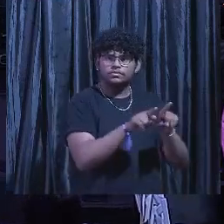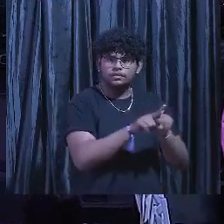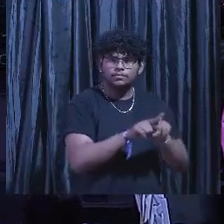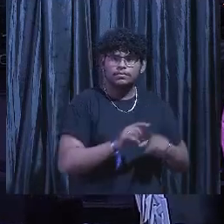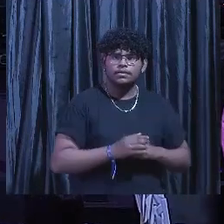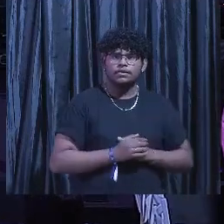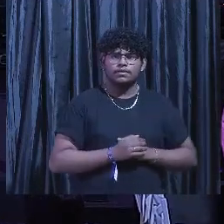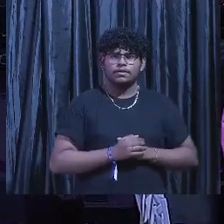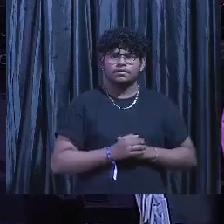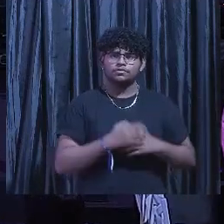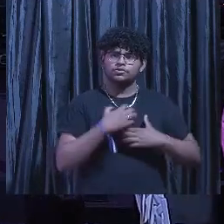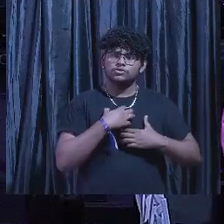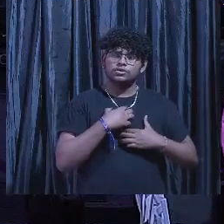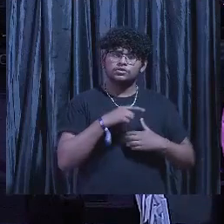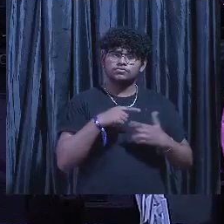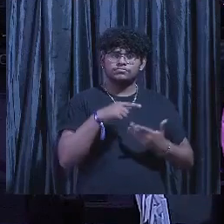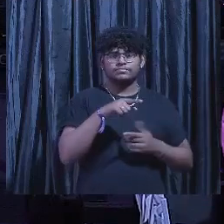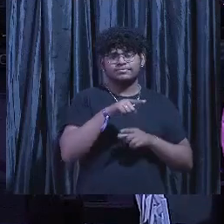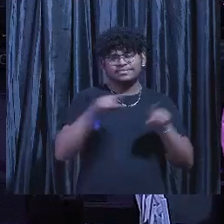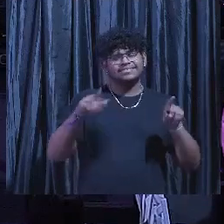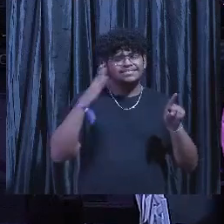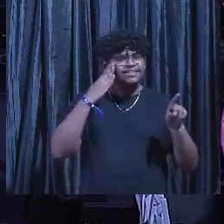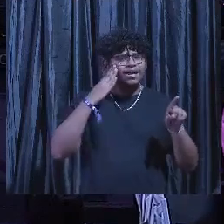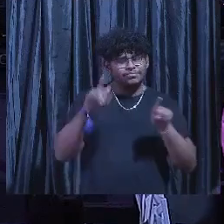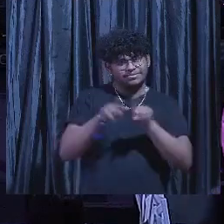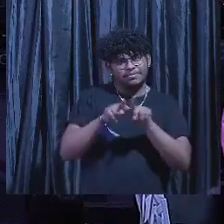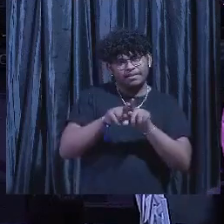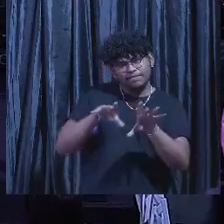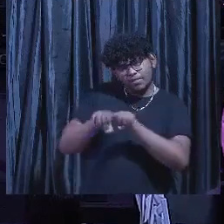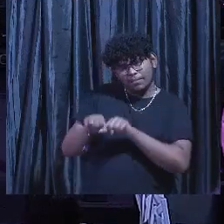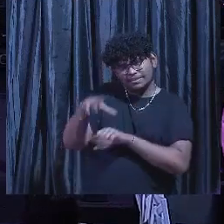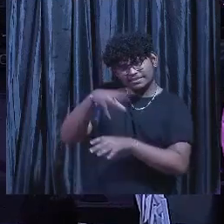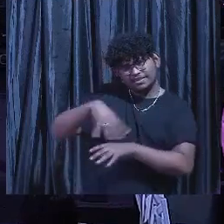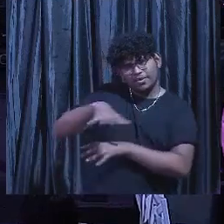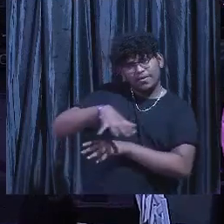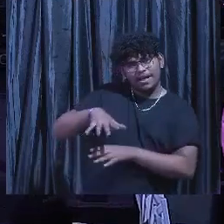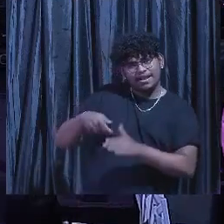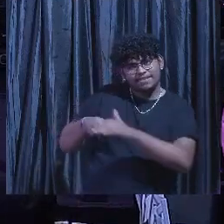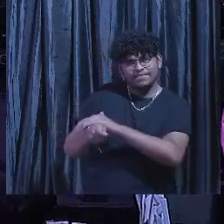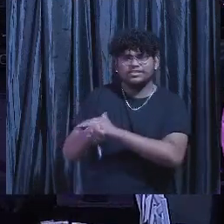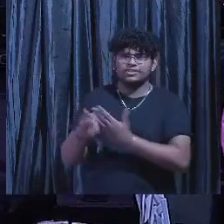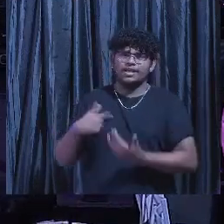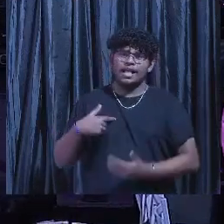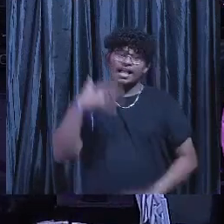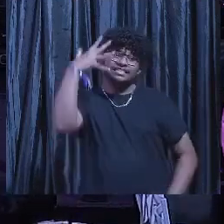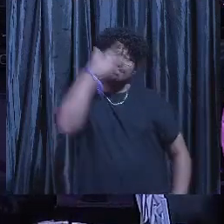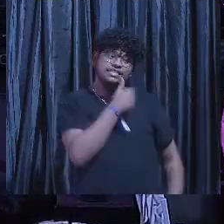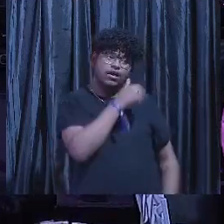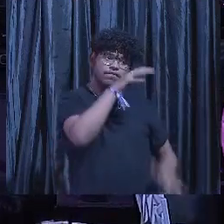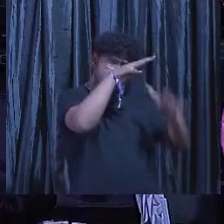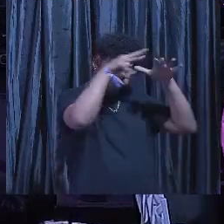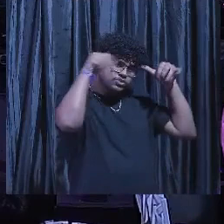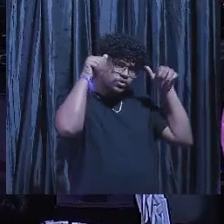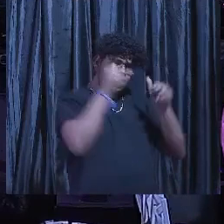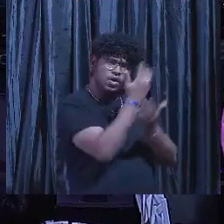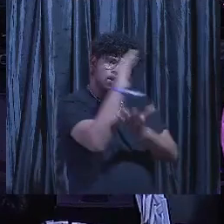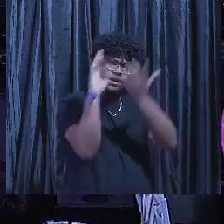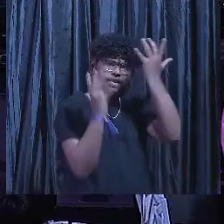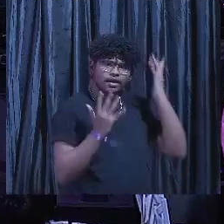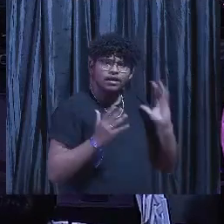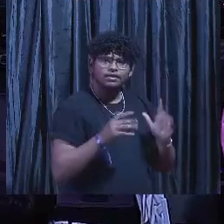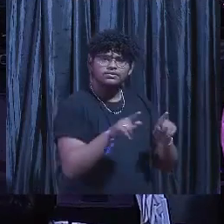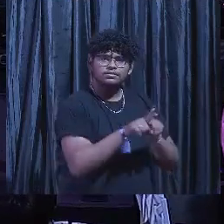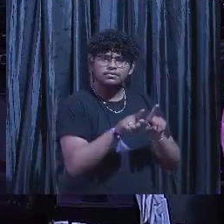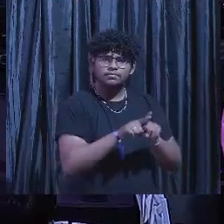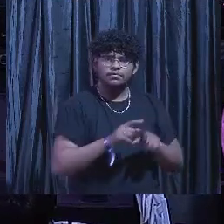estão ligados sobre finanças e investimento, né? Salve a Amazônia, o tanto de grana e tal que vai, mas se a gente